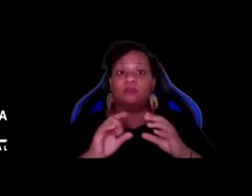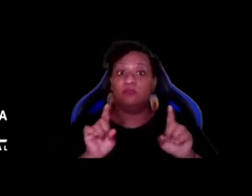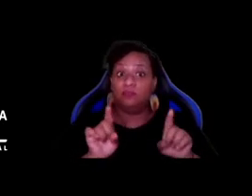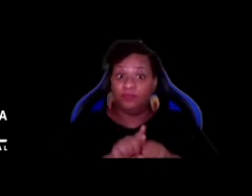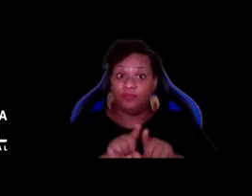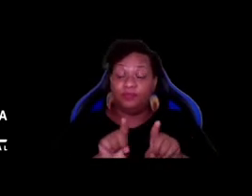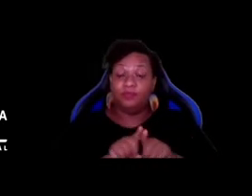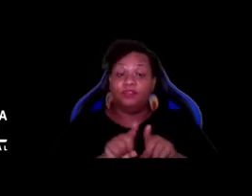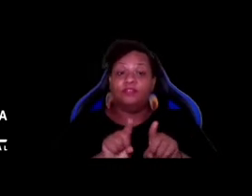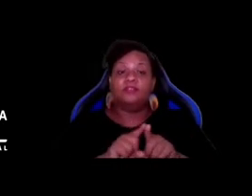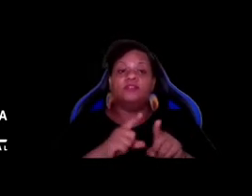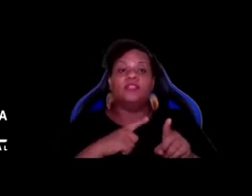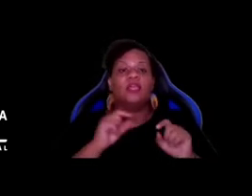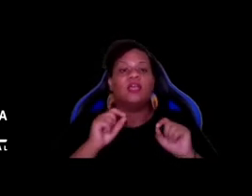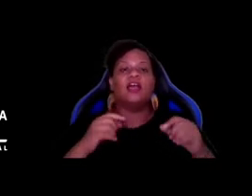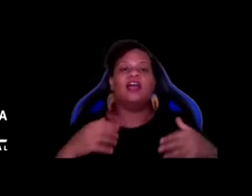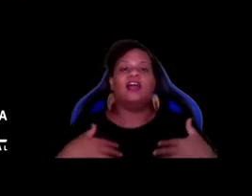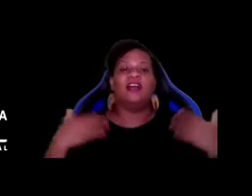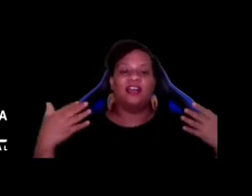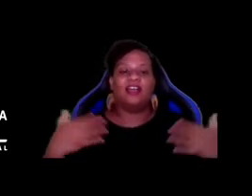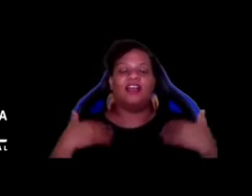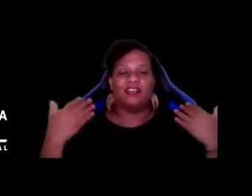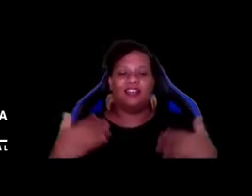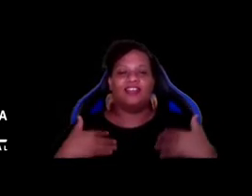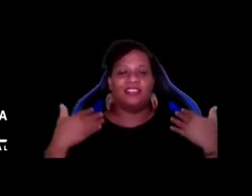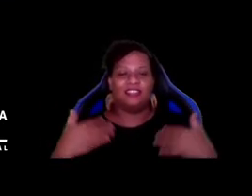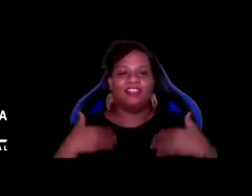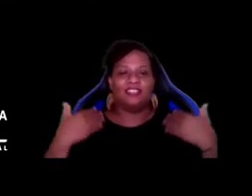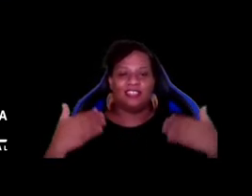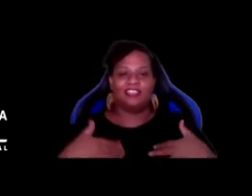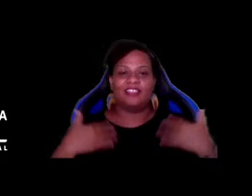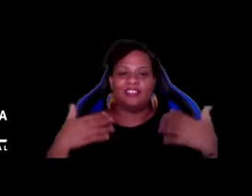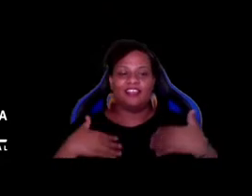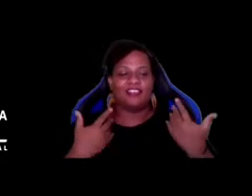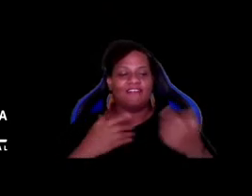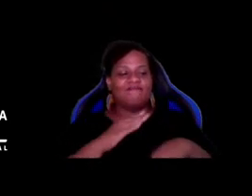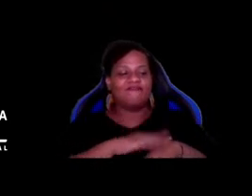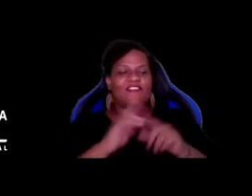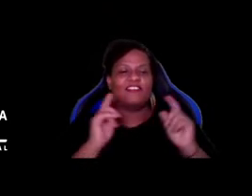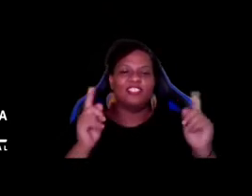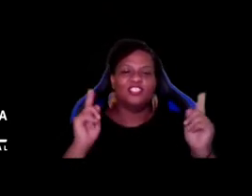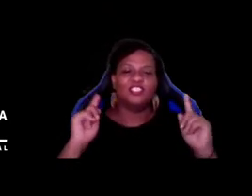também de alegria, né, momentos de lazer